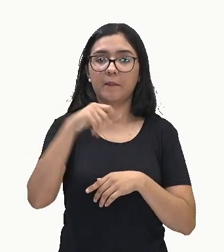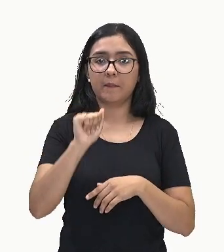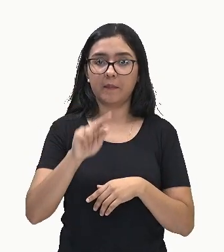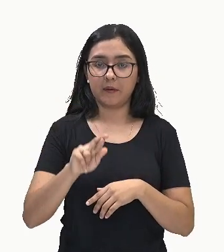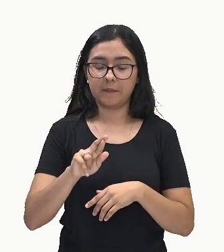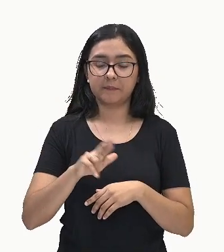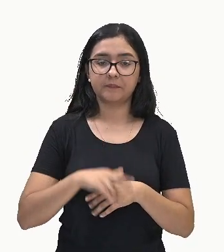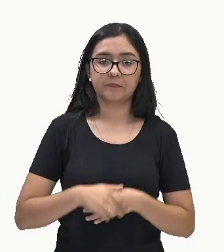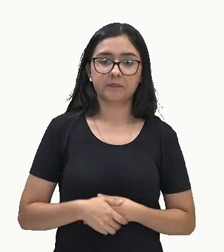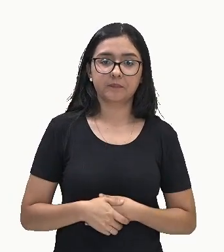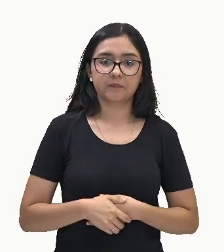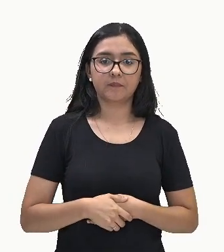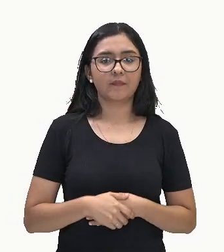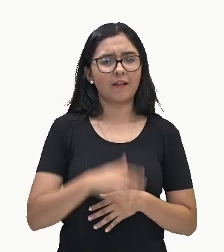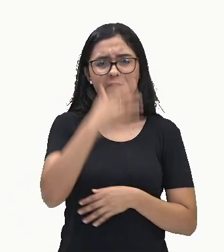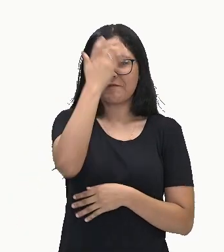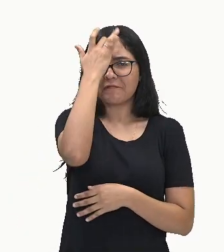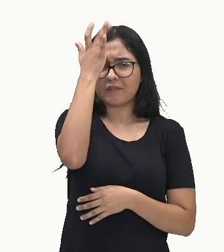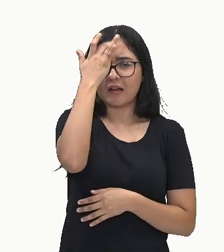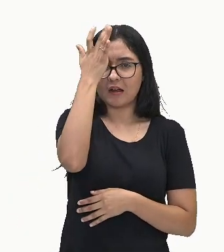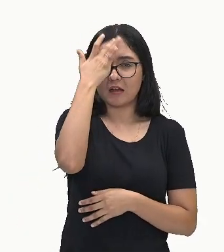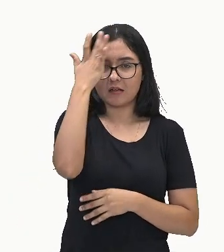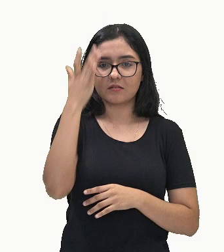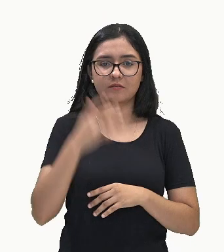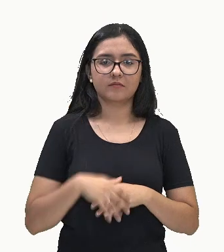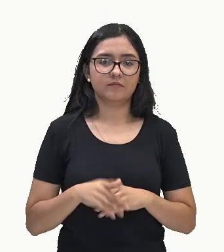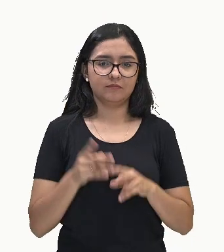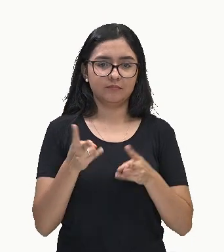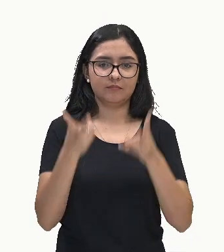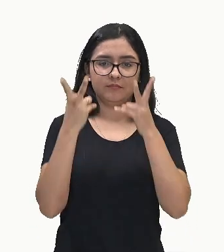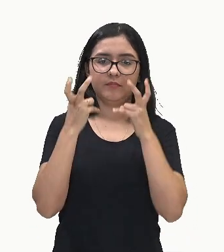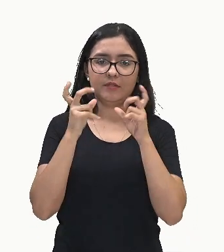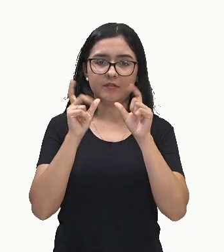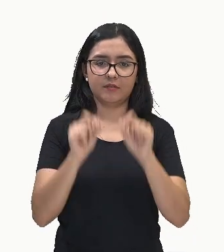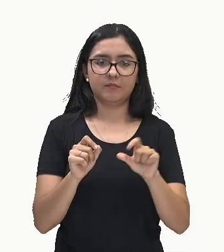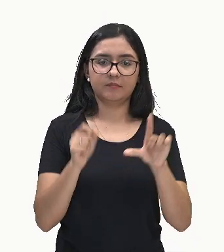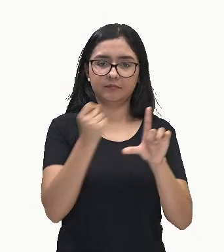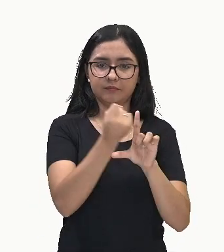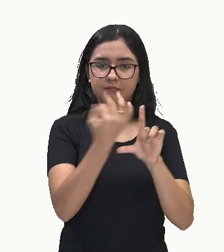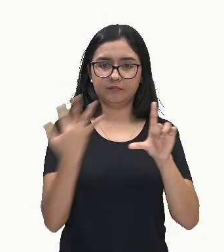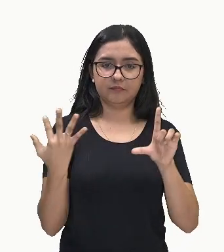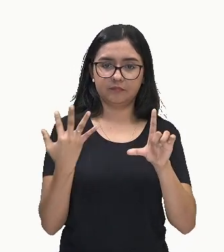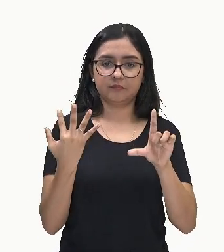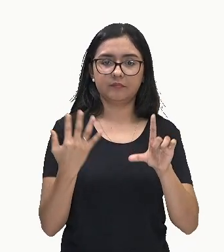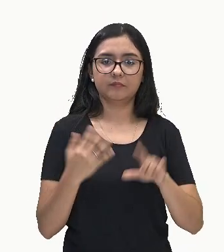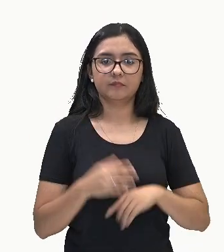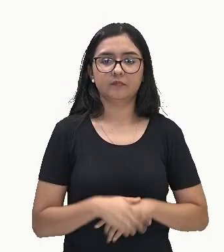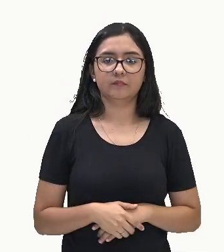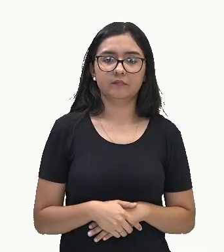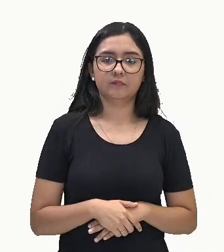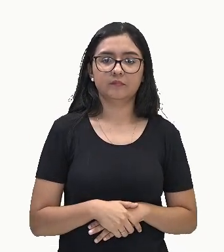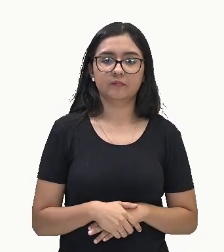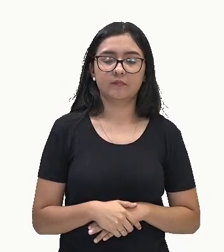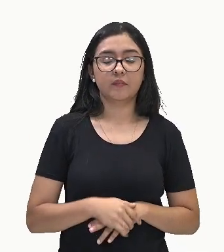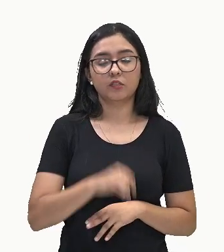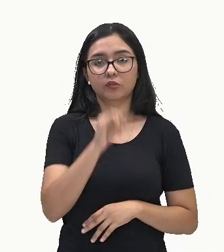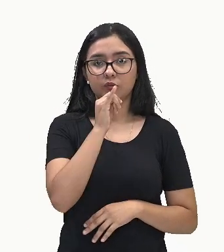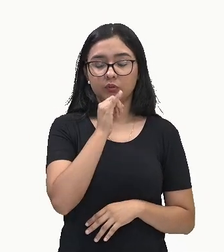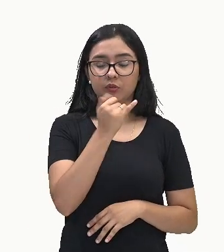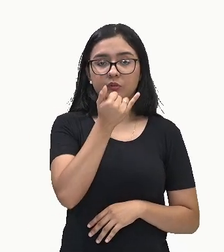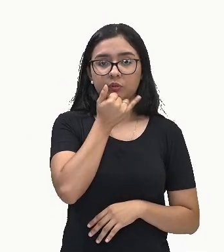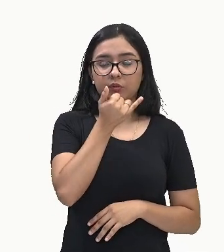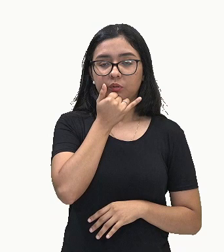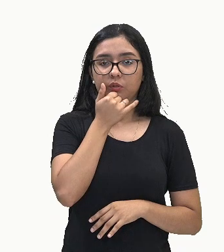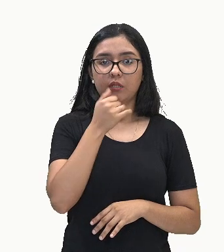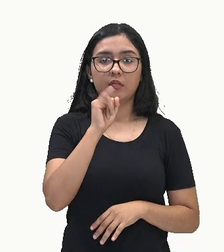par né Muito fácil né Você pega se quer dizer número ímpar perdão se